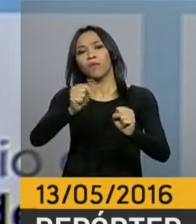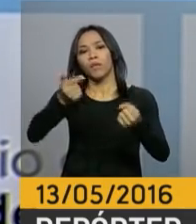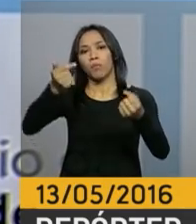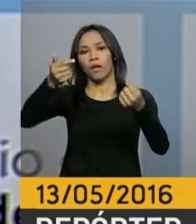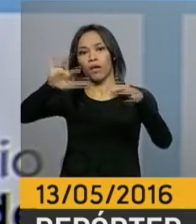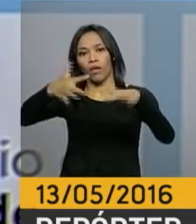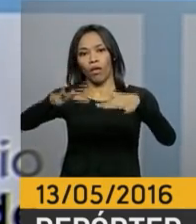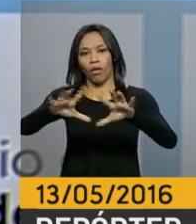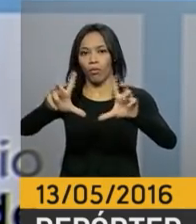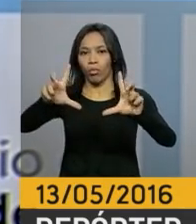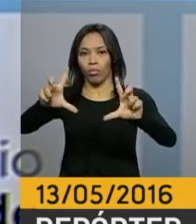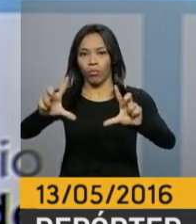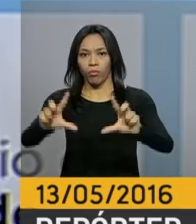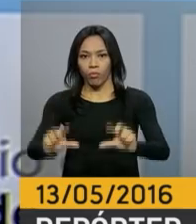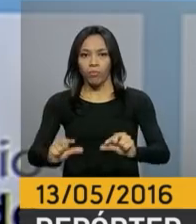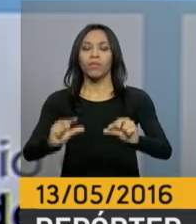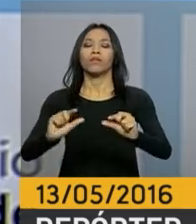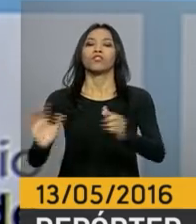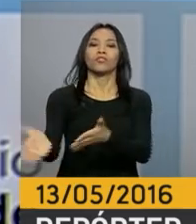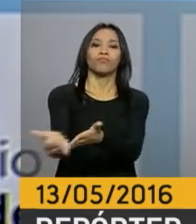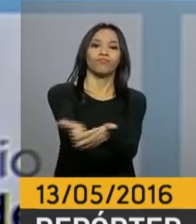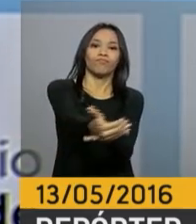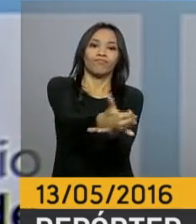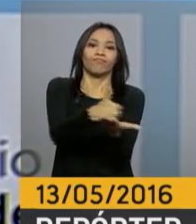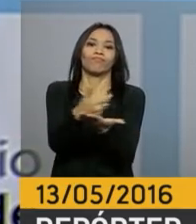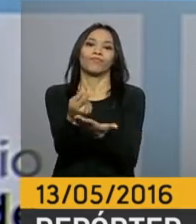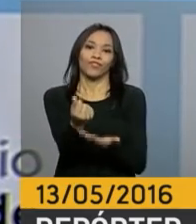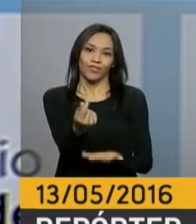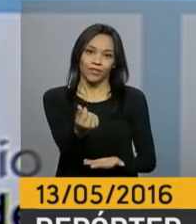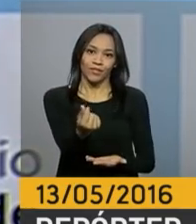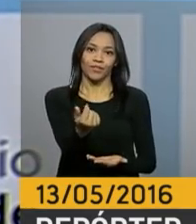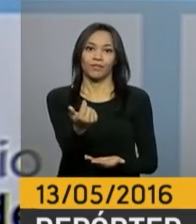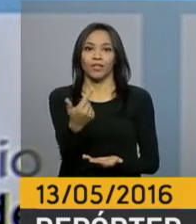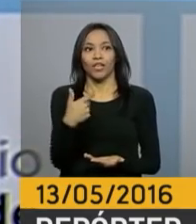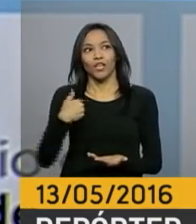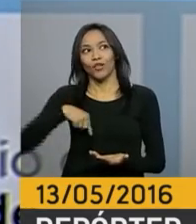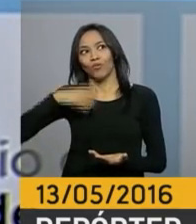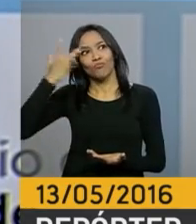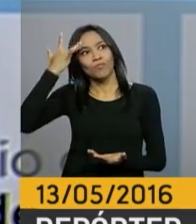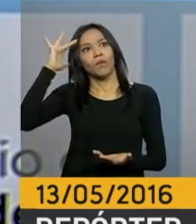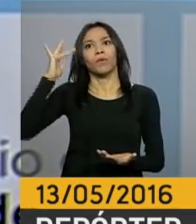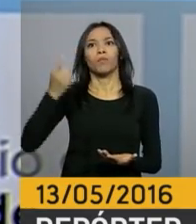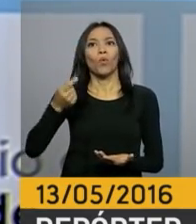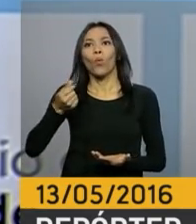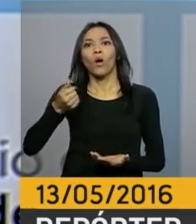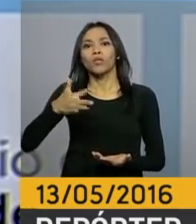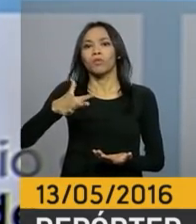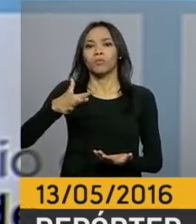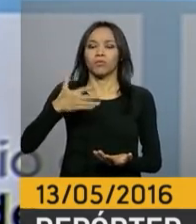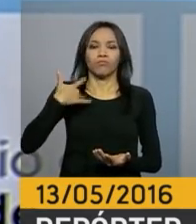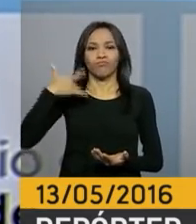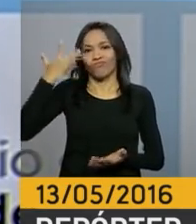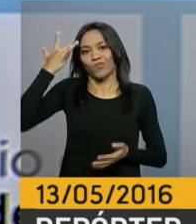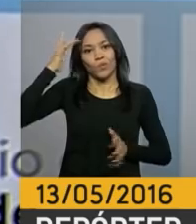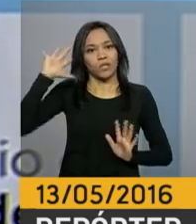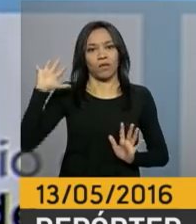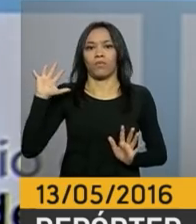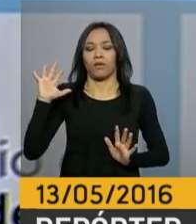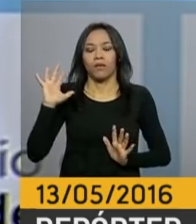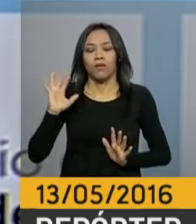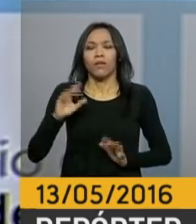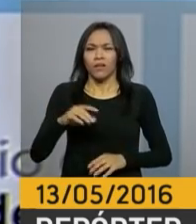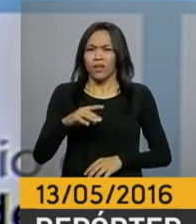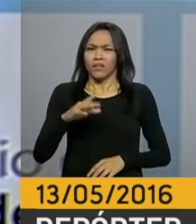juros pagos pelos Estados até o final do ano então o impacto que nós não temos ainda ideia de quanto será nós temos Nós já tínhamos